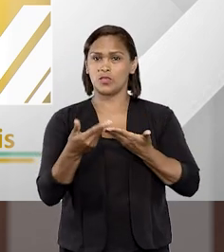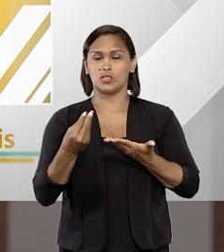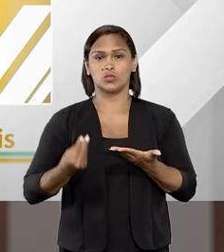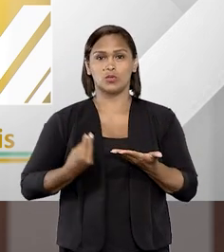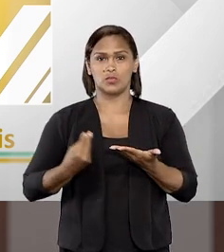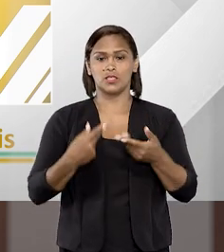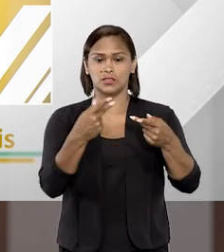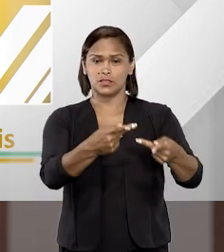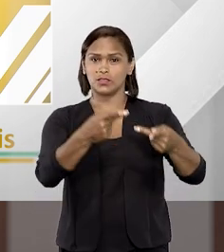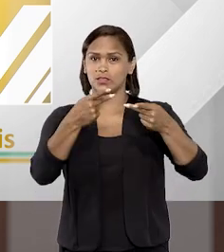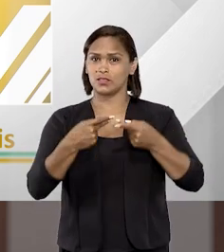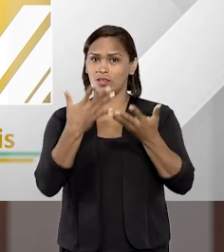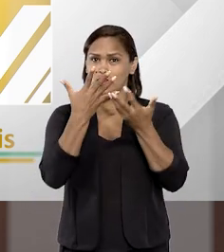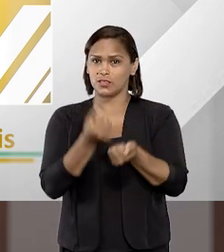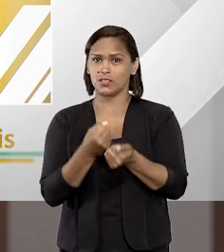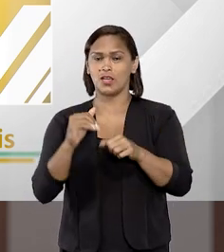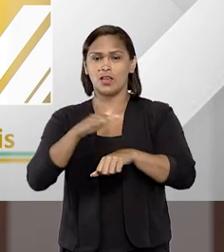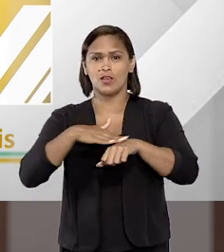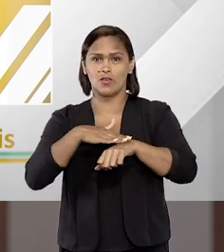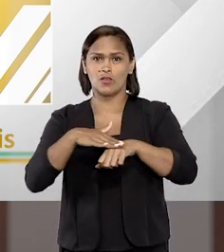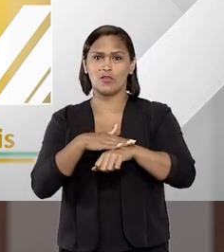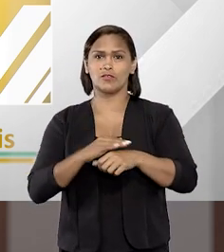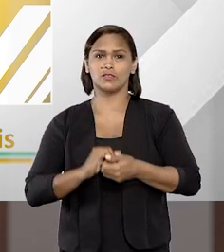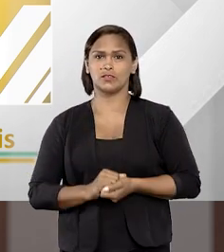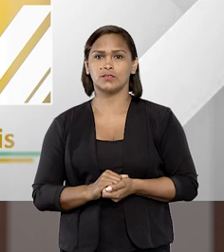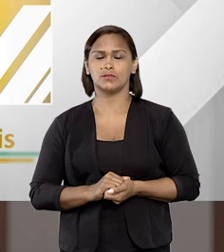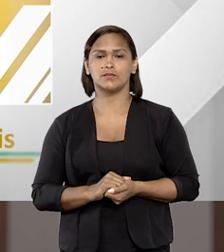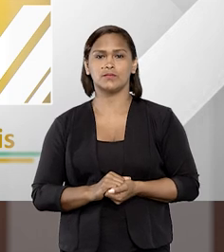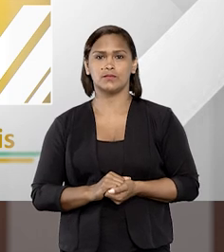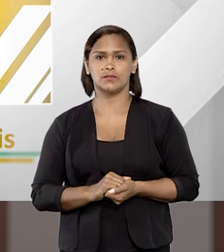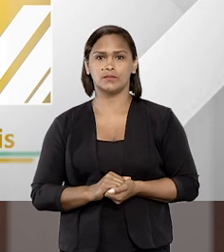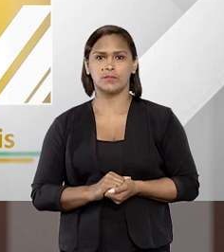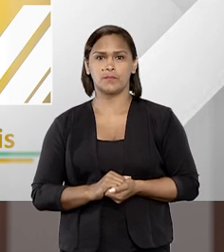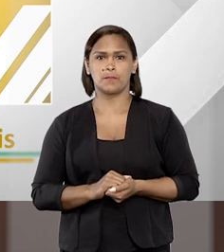sua presença só participação aqui nesse nosso bate-papo Doutor